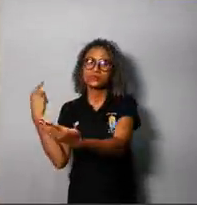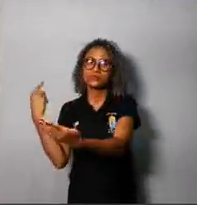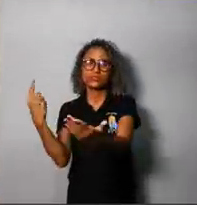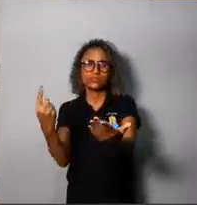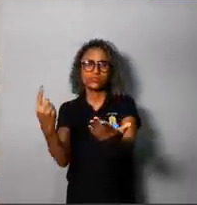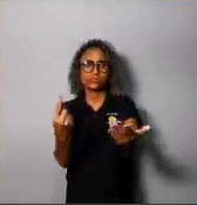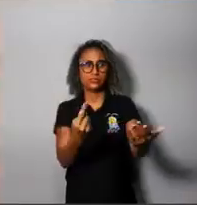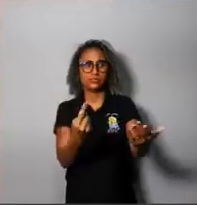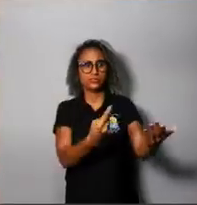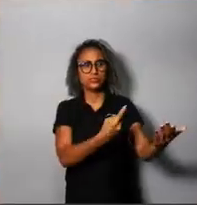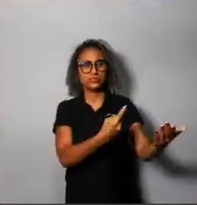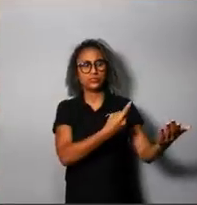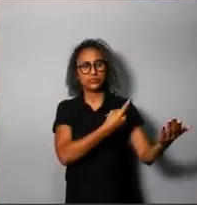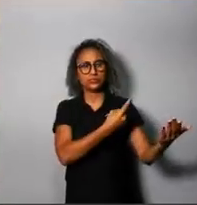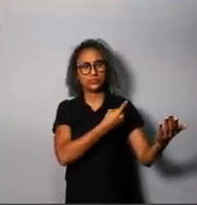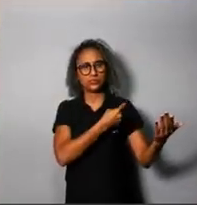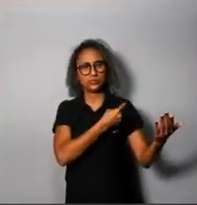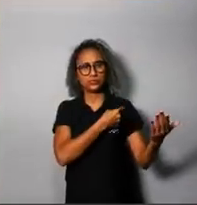piedade de